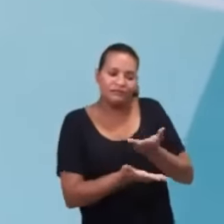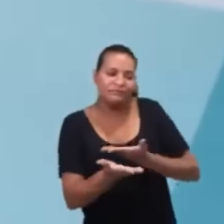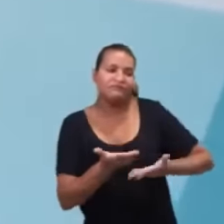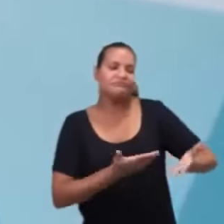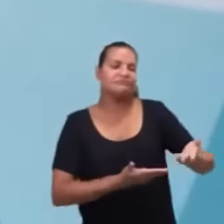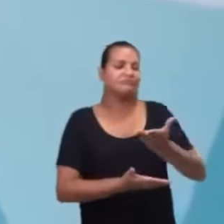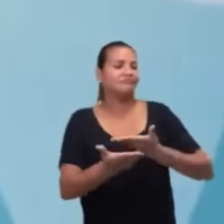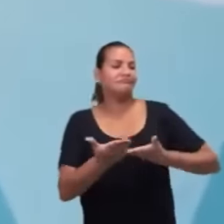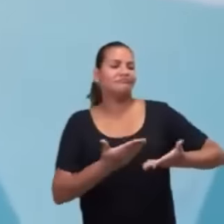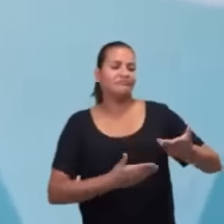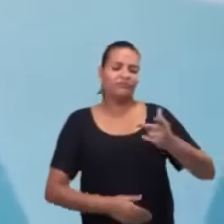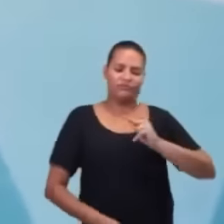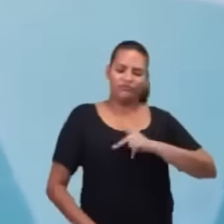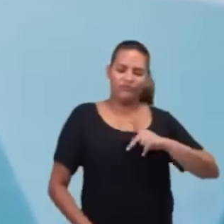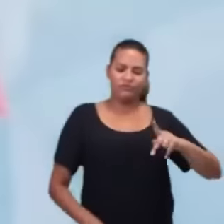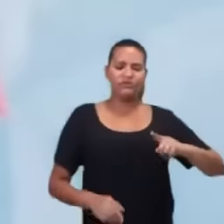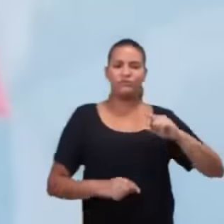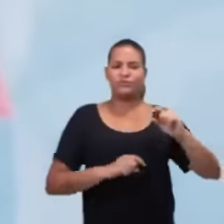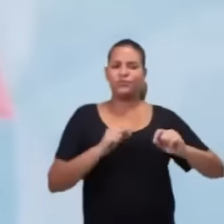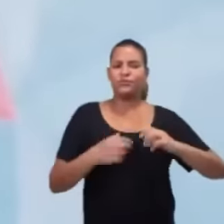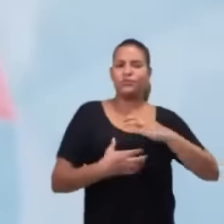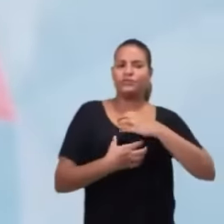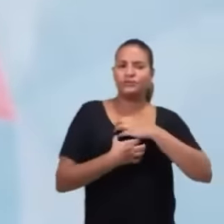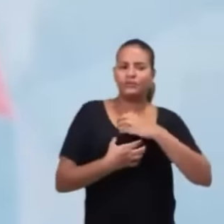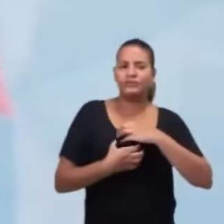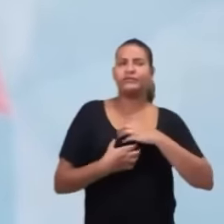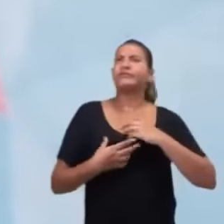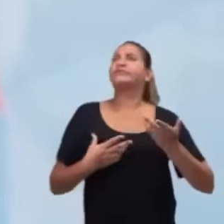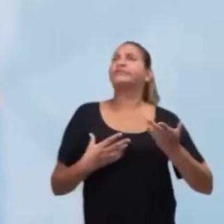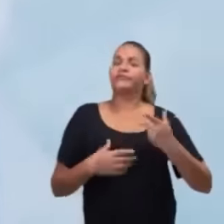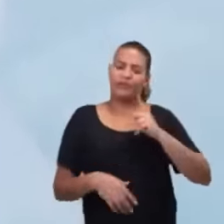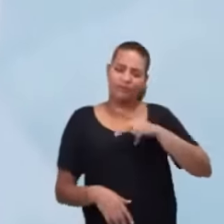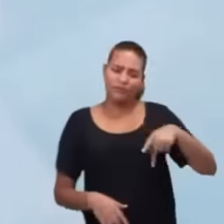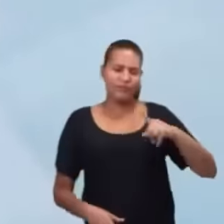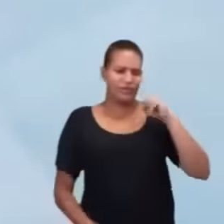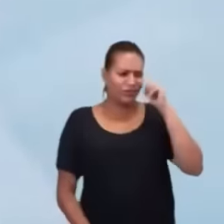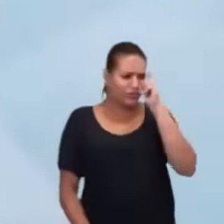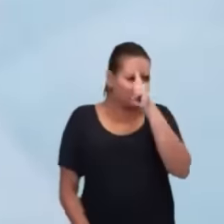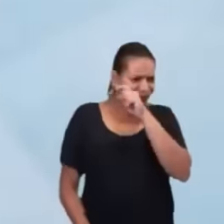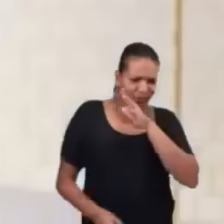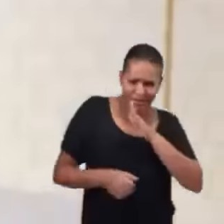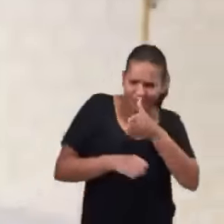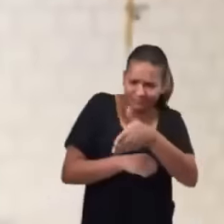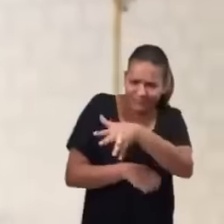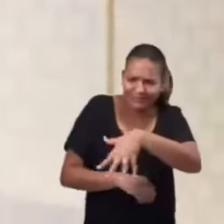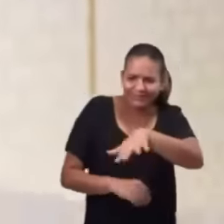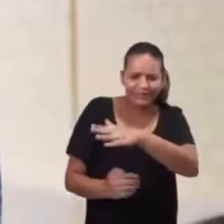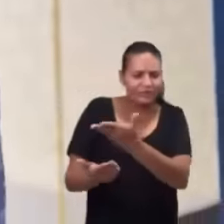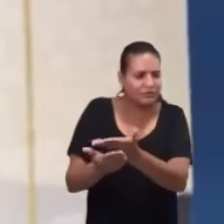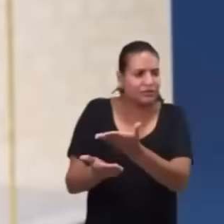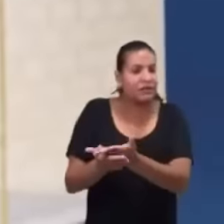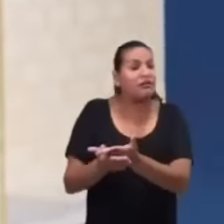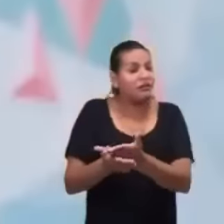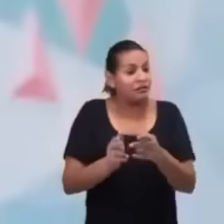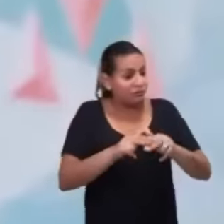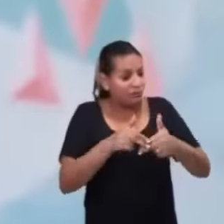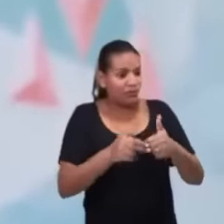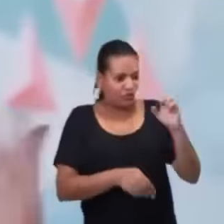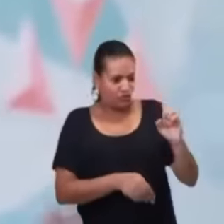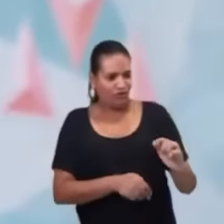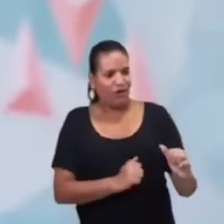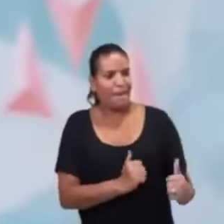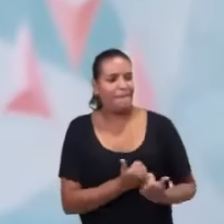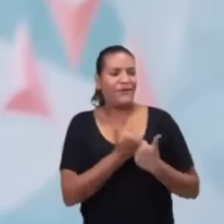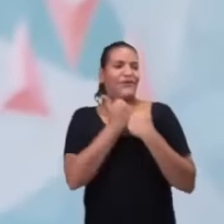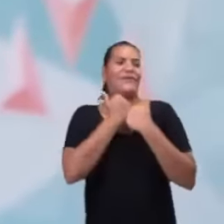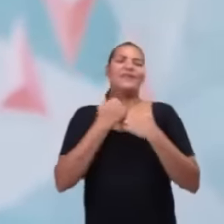a outra o que o professor está sentindo, a dificuldade que o professor está tendo na sala de aula. E isso faz toda a diferença, tanto para o professor